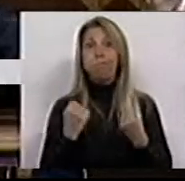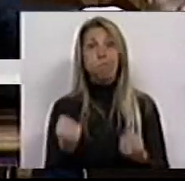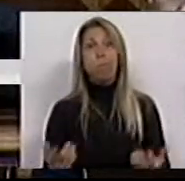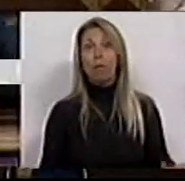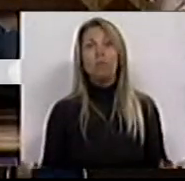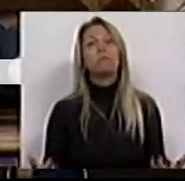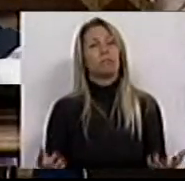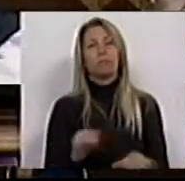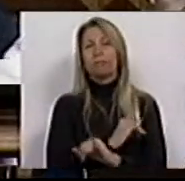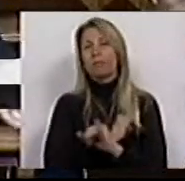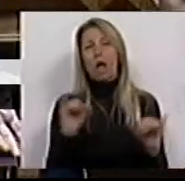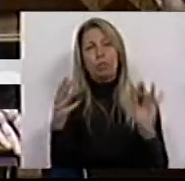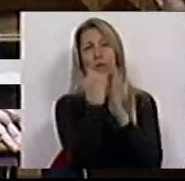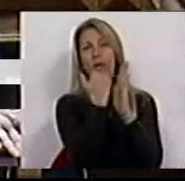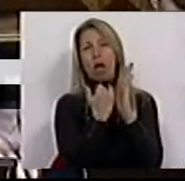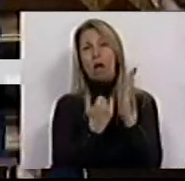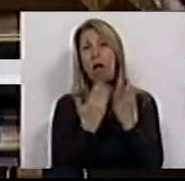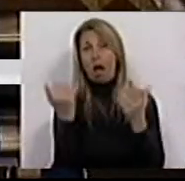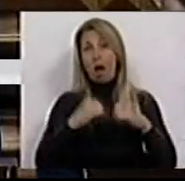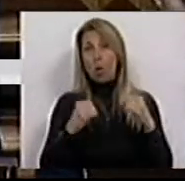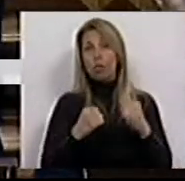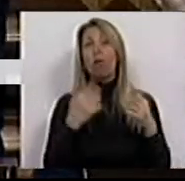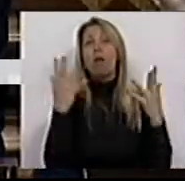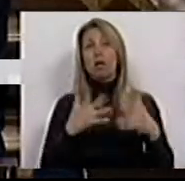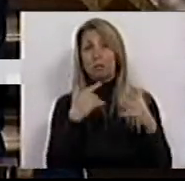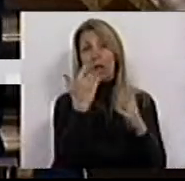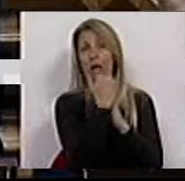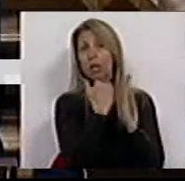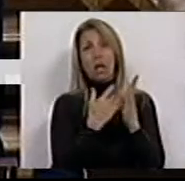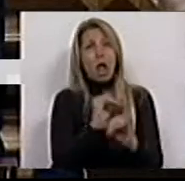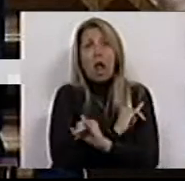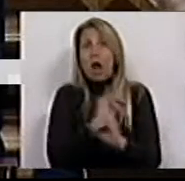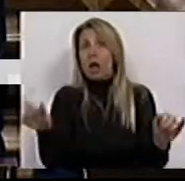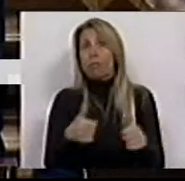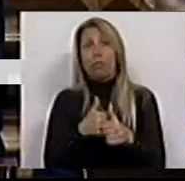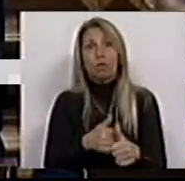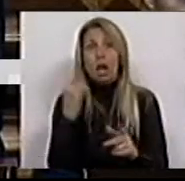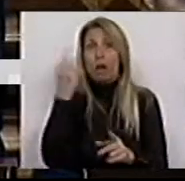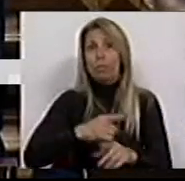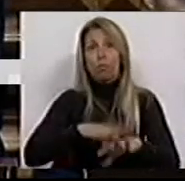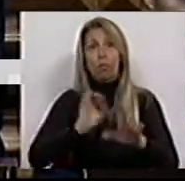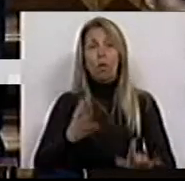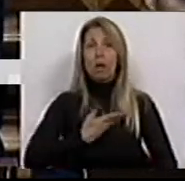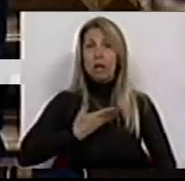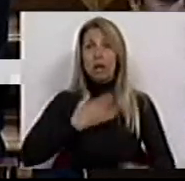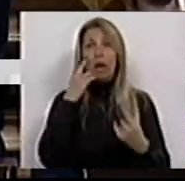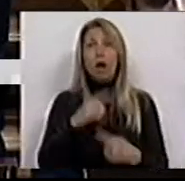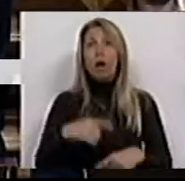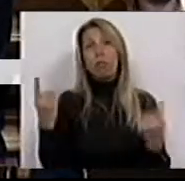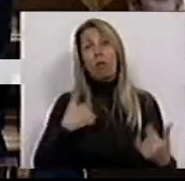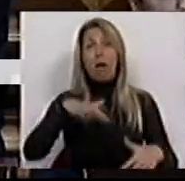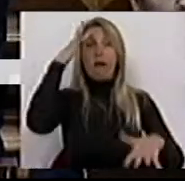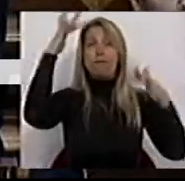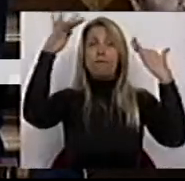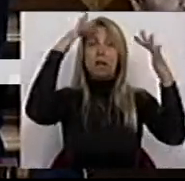nos trâmites que estão instituídos no Tratado Orçamental. O Tratado Orçamental e as suas imposições sobre a dívida pública são uma